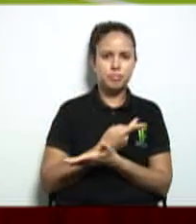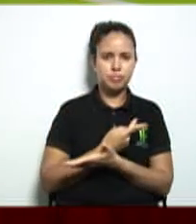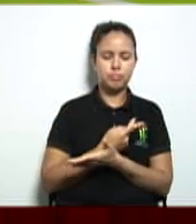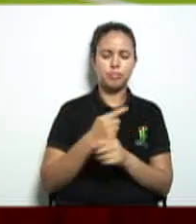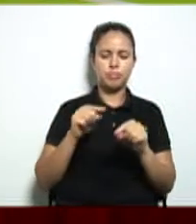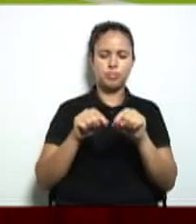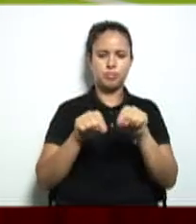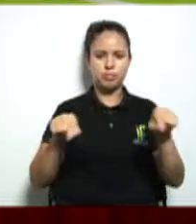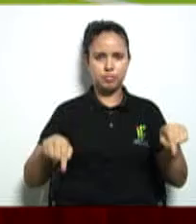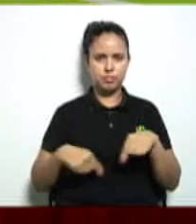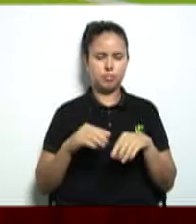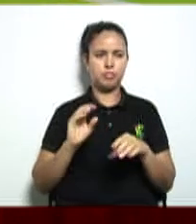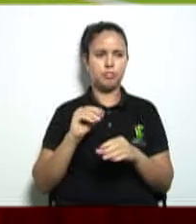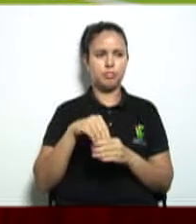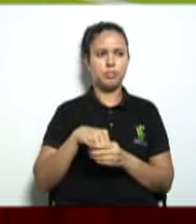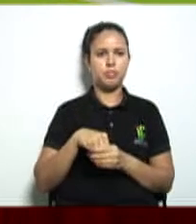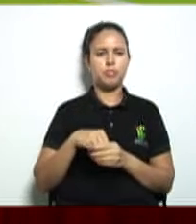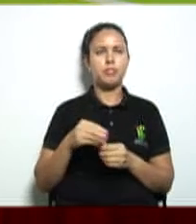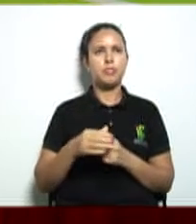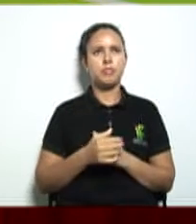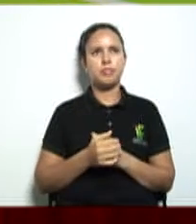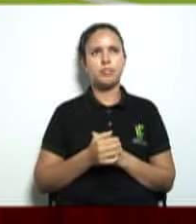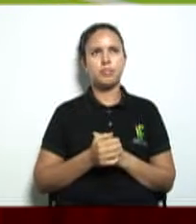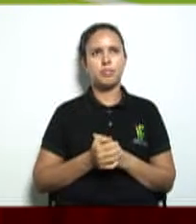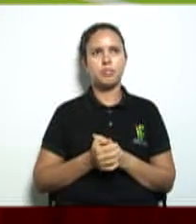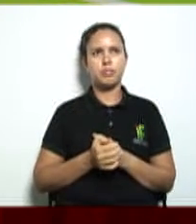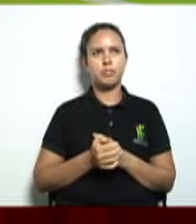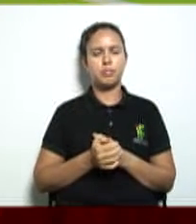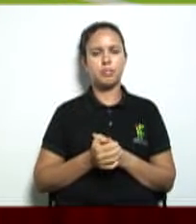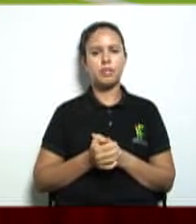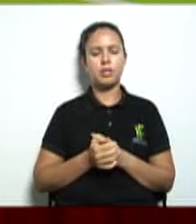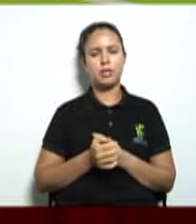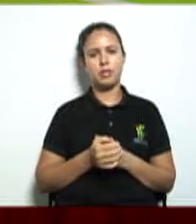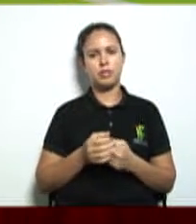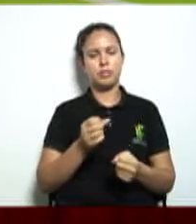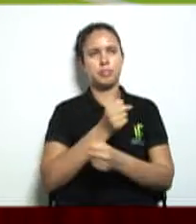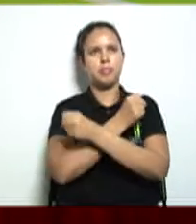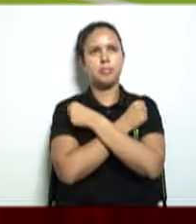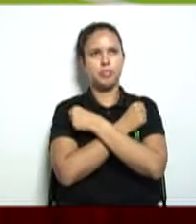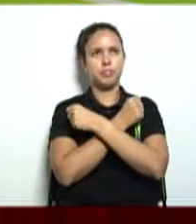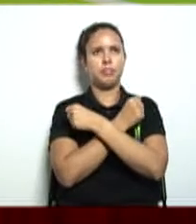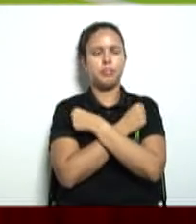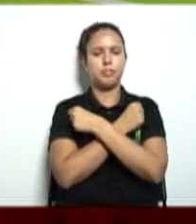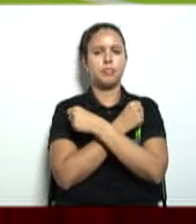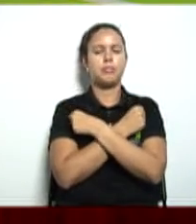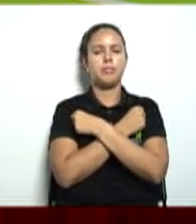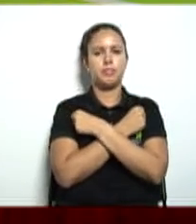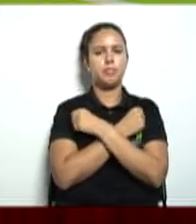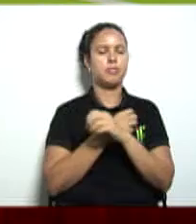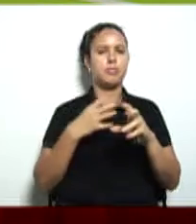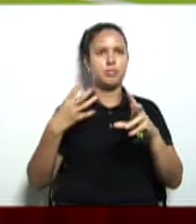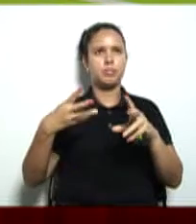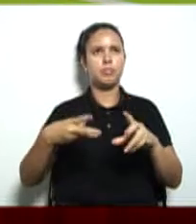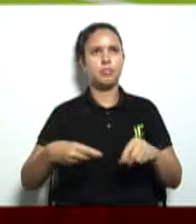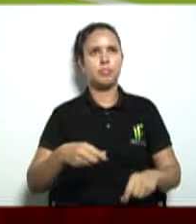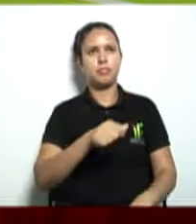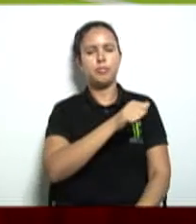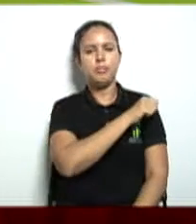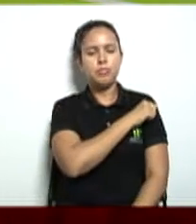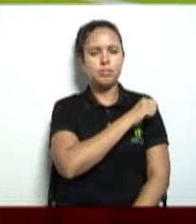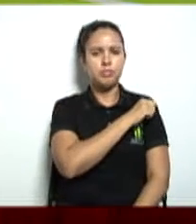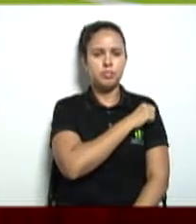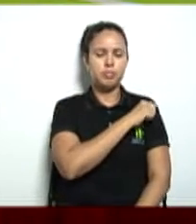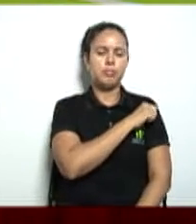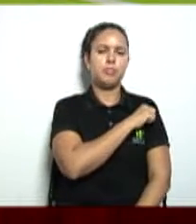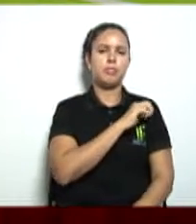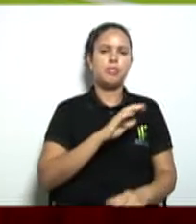só. Aí a gente não pode deixar de mandar um abraço para todos os alunos lá da escola Nilo Coelho,